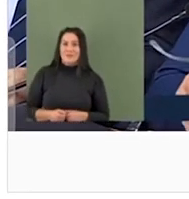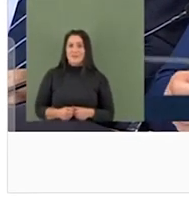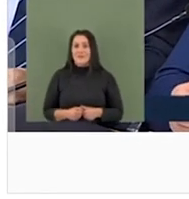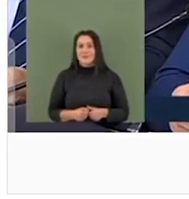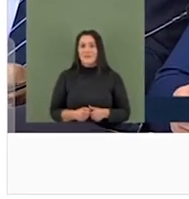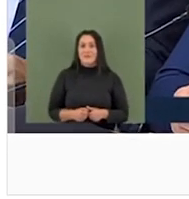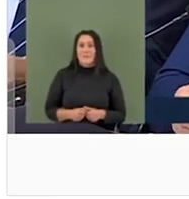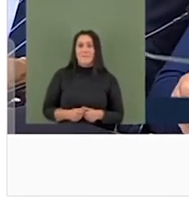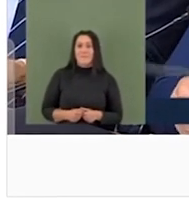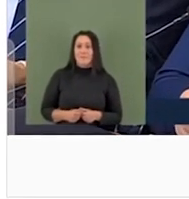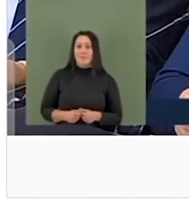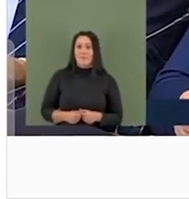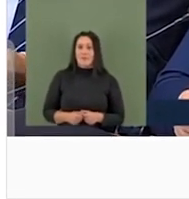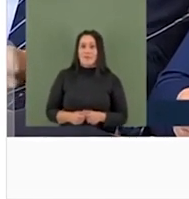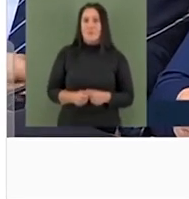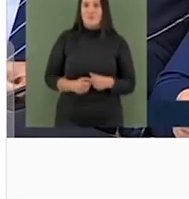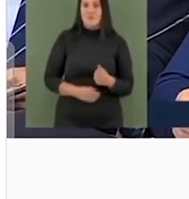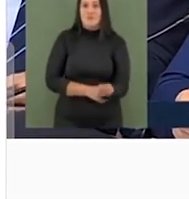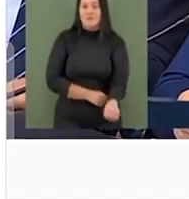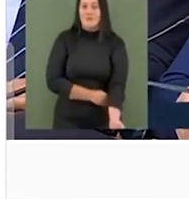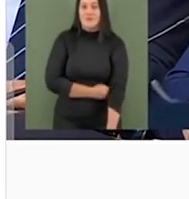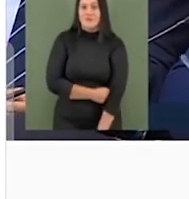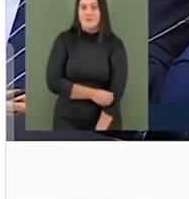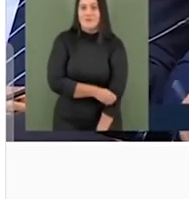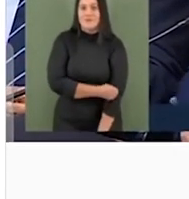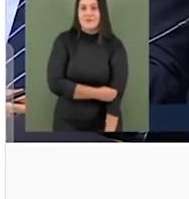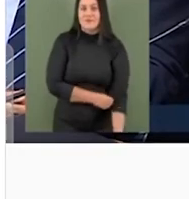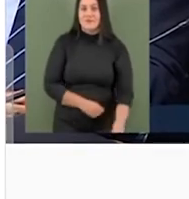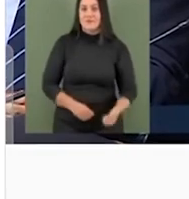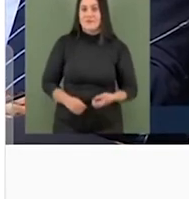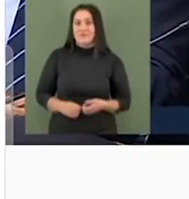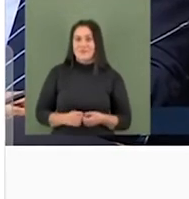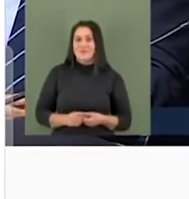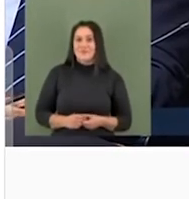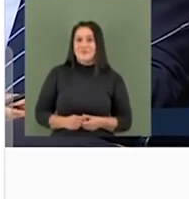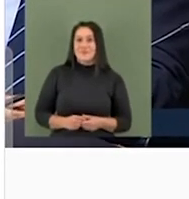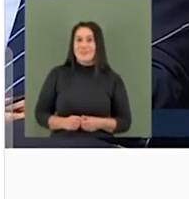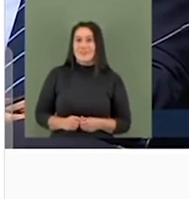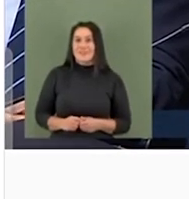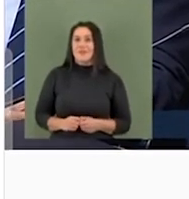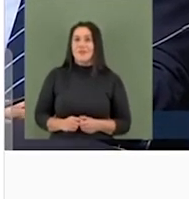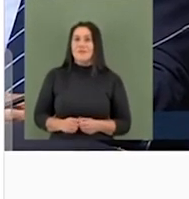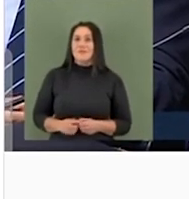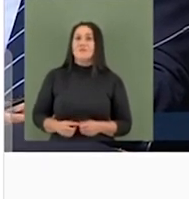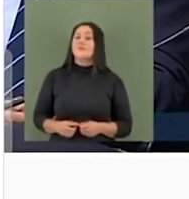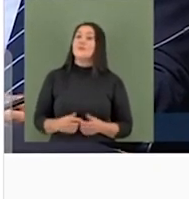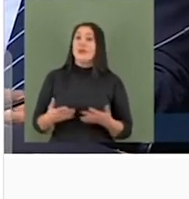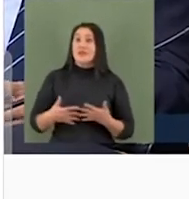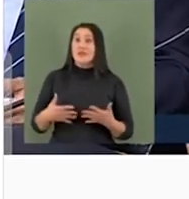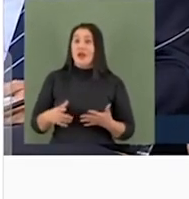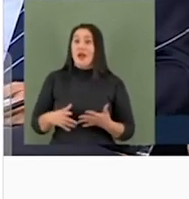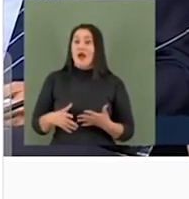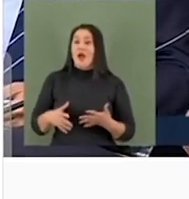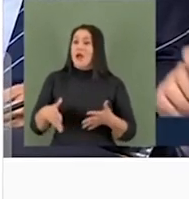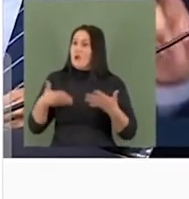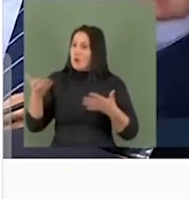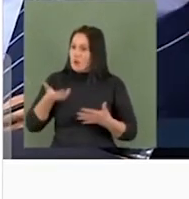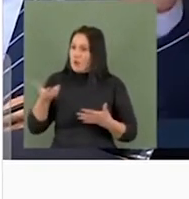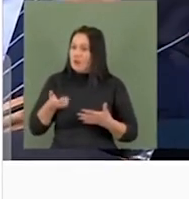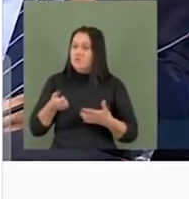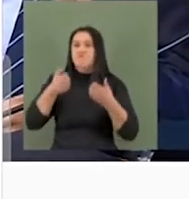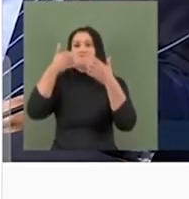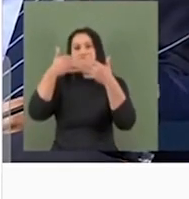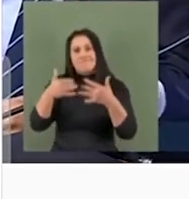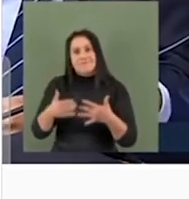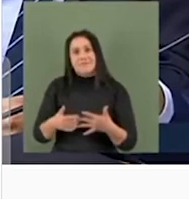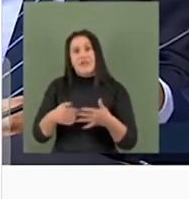fala, o reitor destacou que cerca de 90% do conhecimento em ciência e tecnologia produzidos atualmente no país